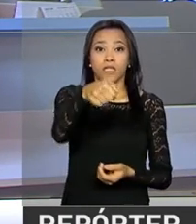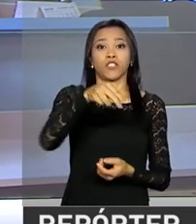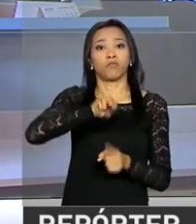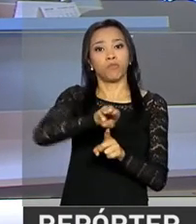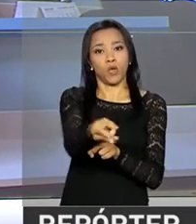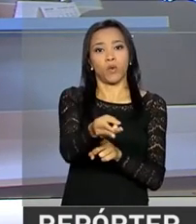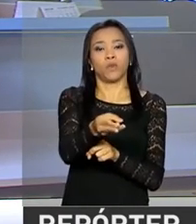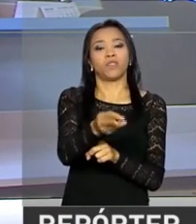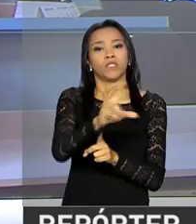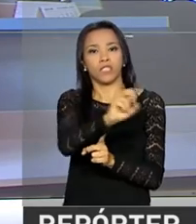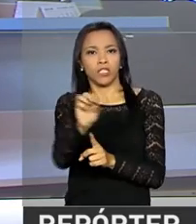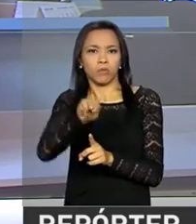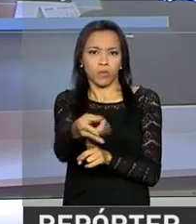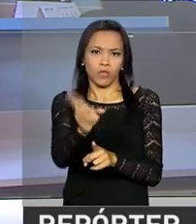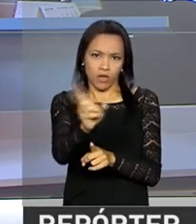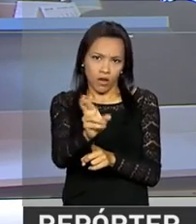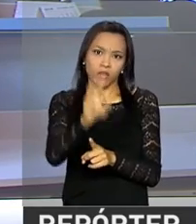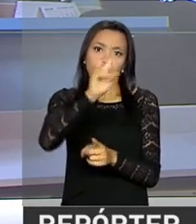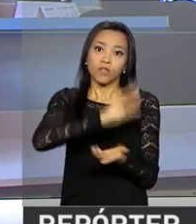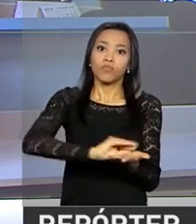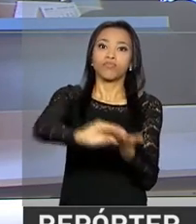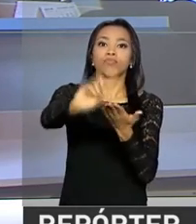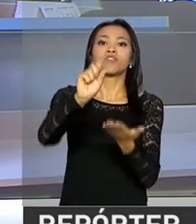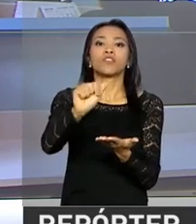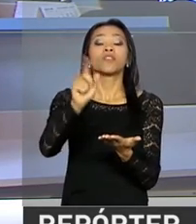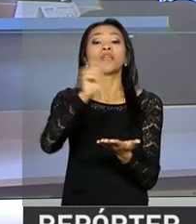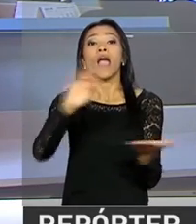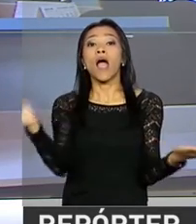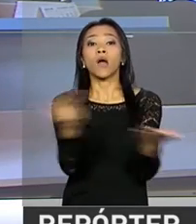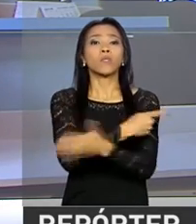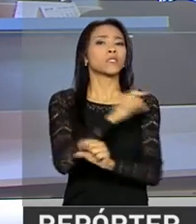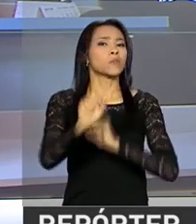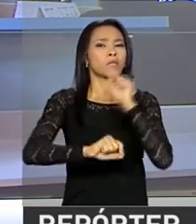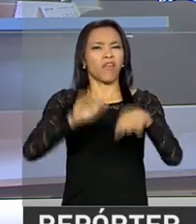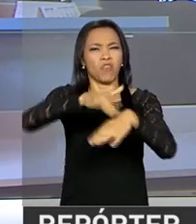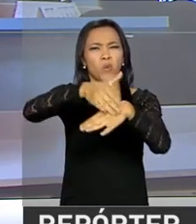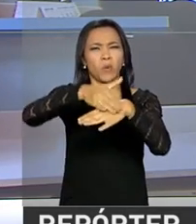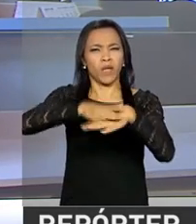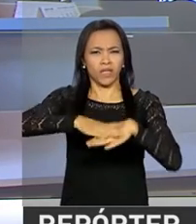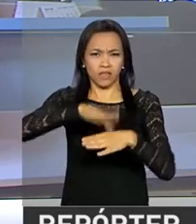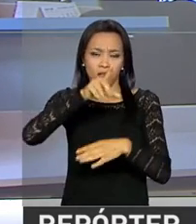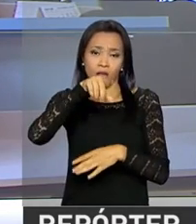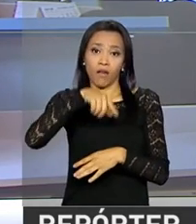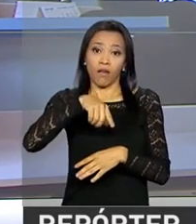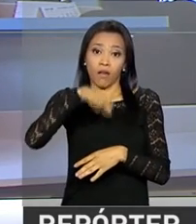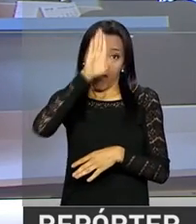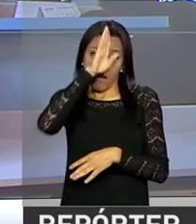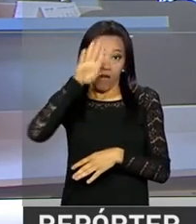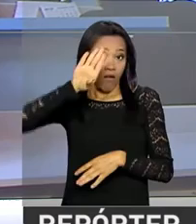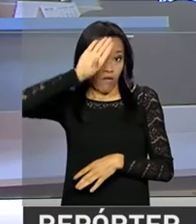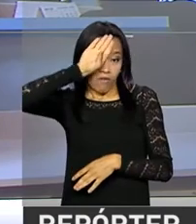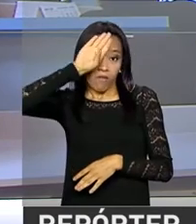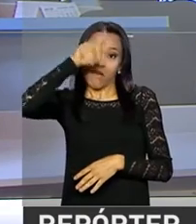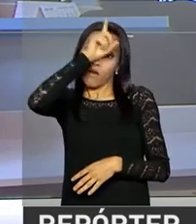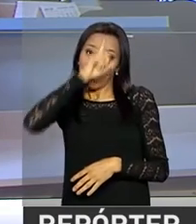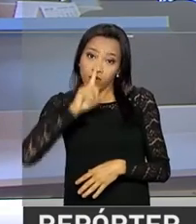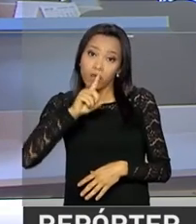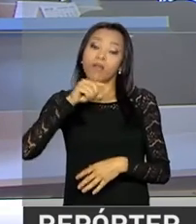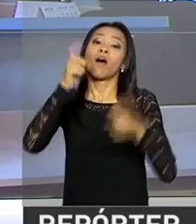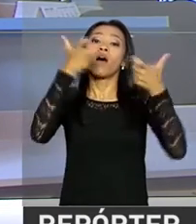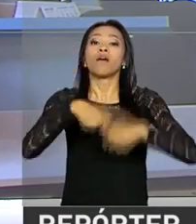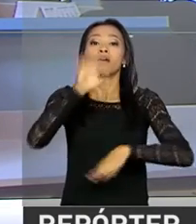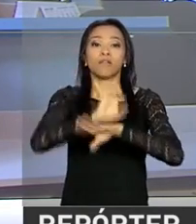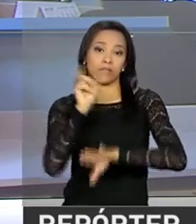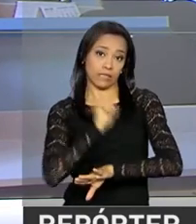para regiões afetadas com aumento de casos de febre amarela em Minas Gerais. Os recursos serão para